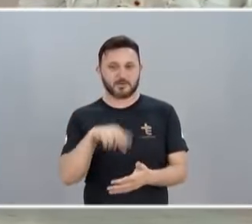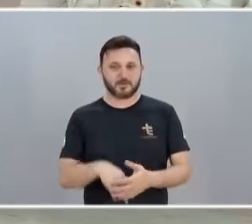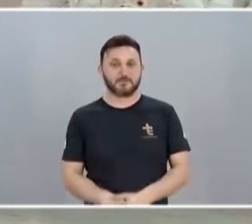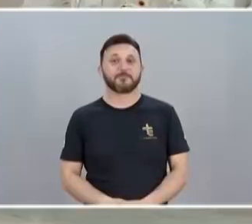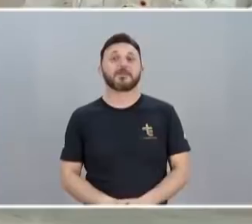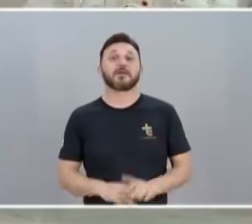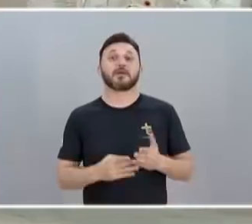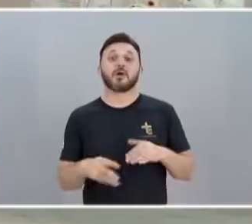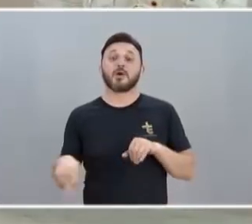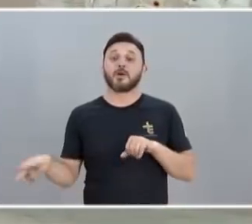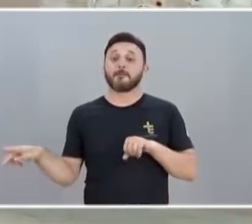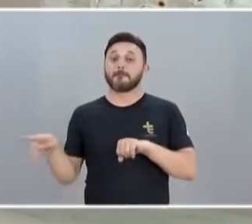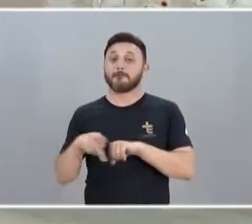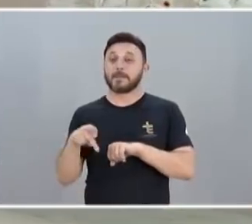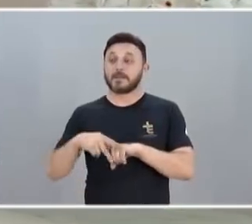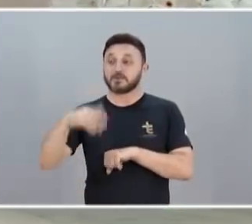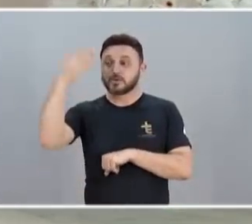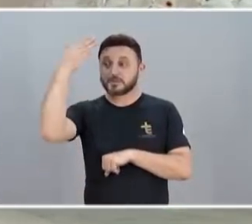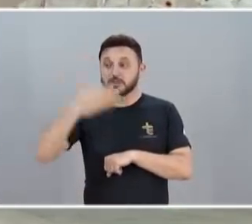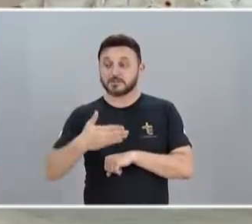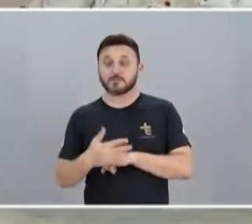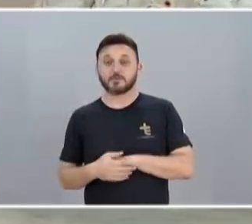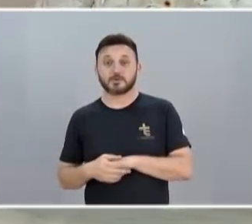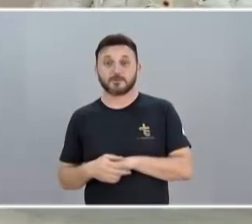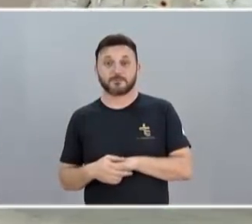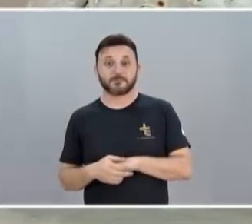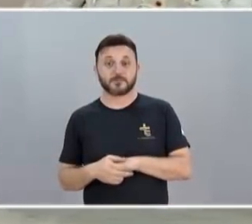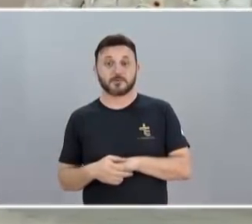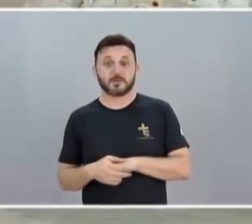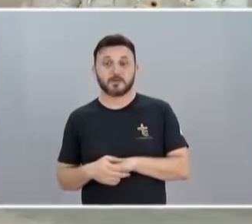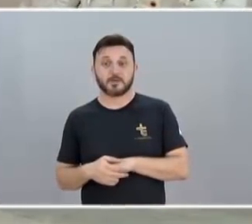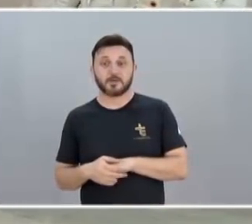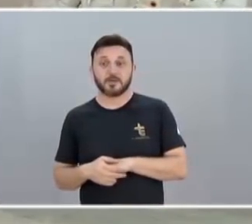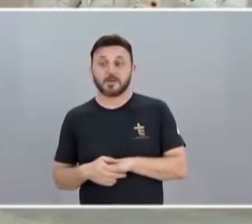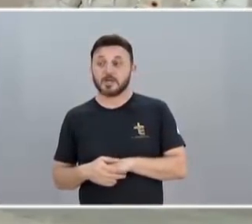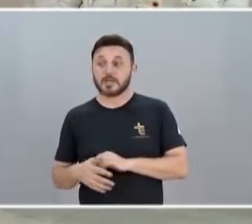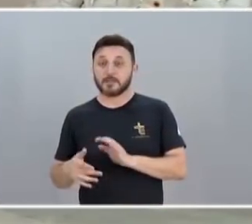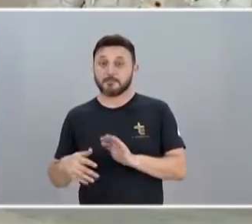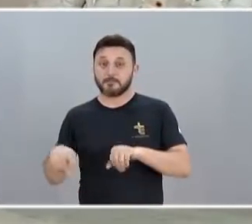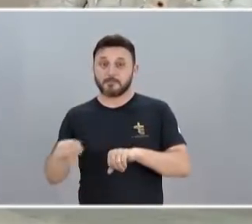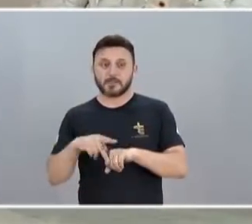Pedro, testemunha de Jesus, disse, vocês